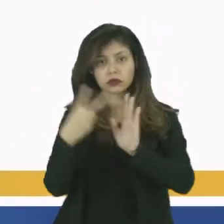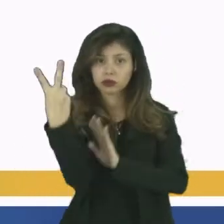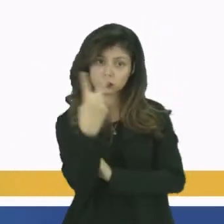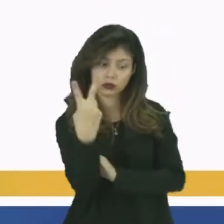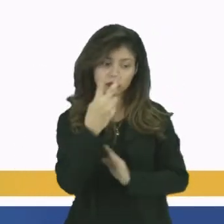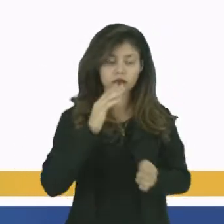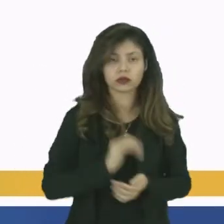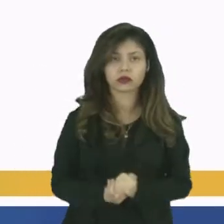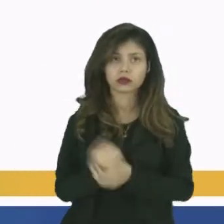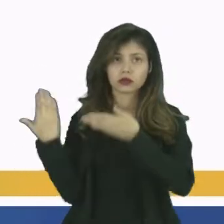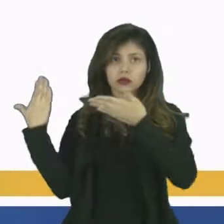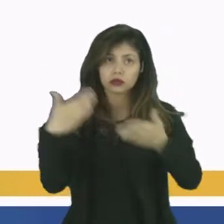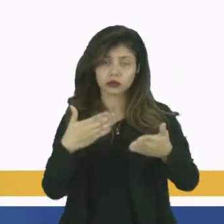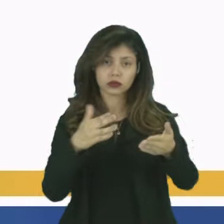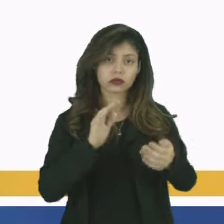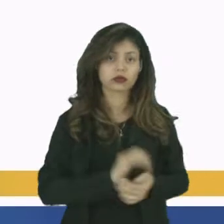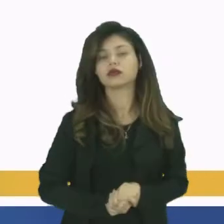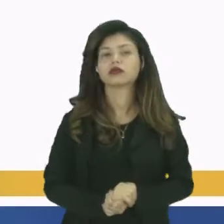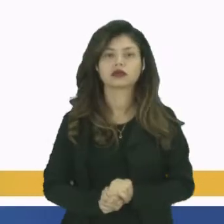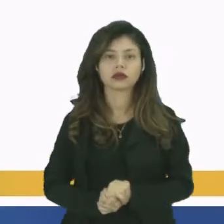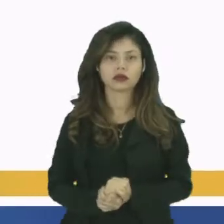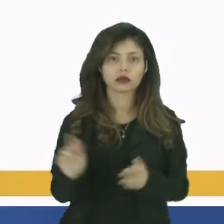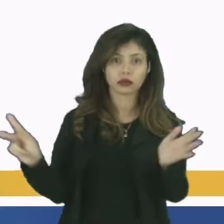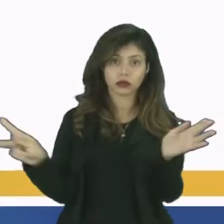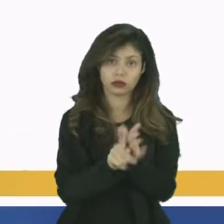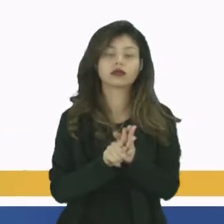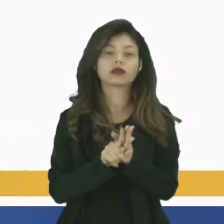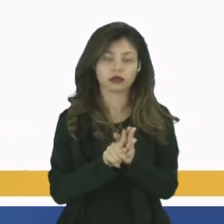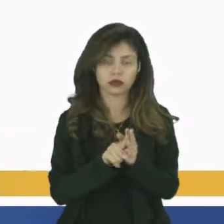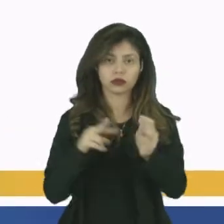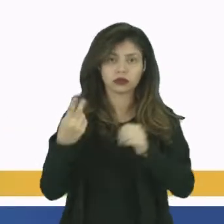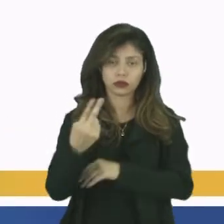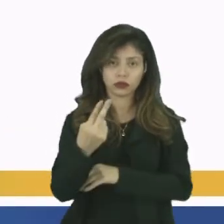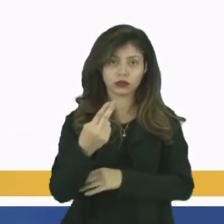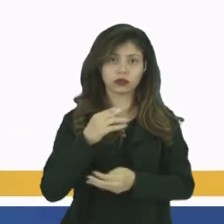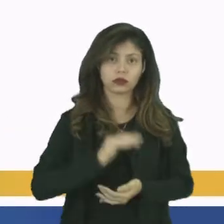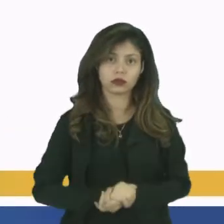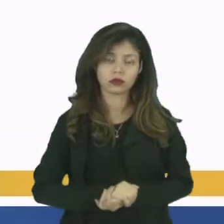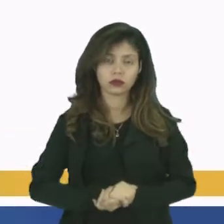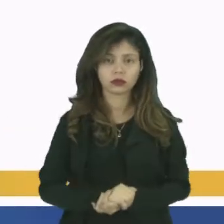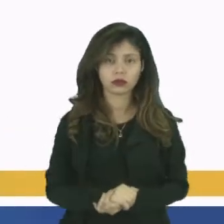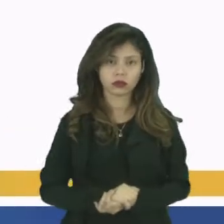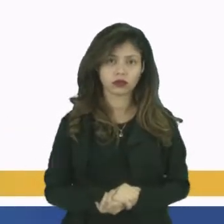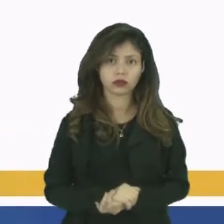barrinhas, aí determinante igual a 2,